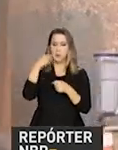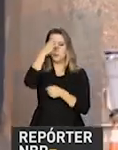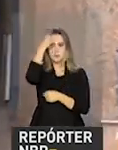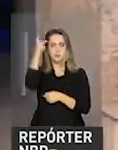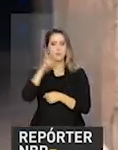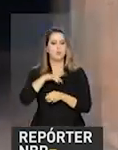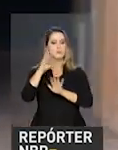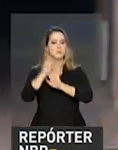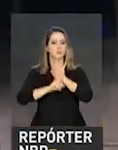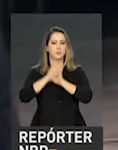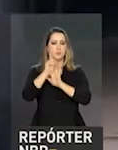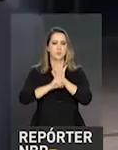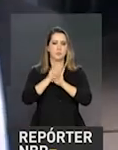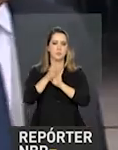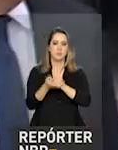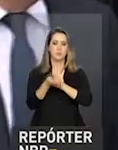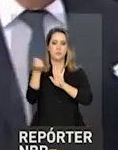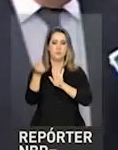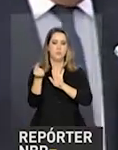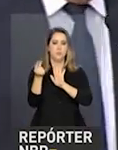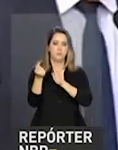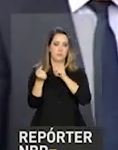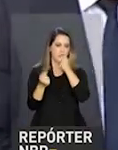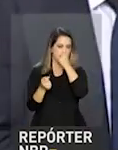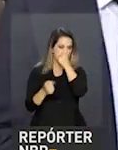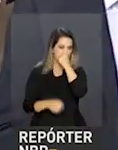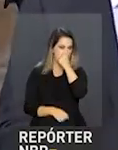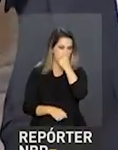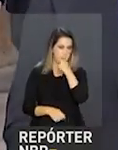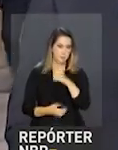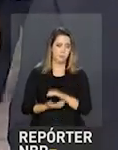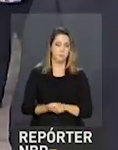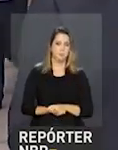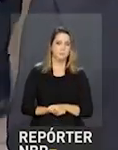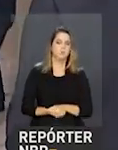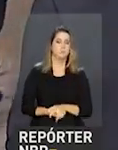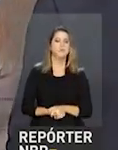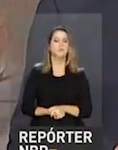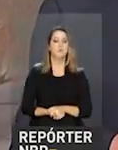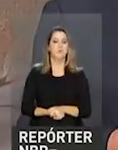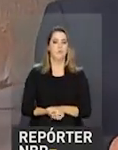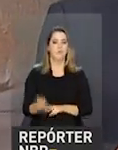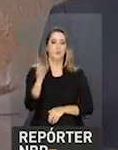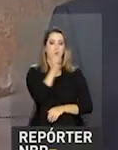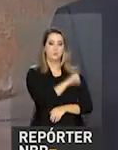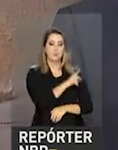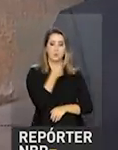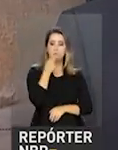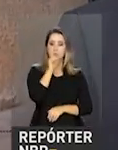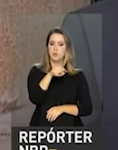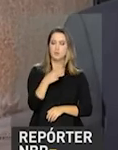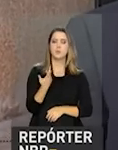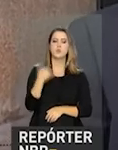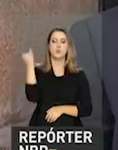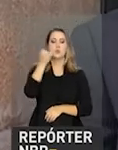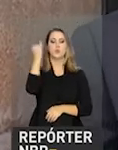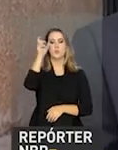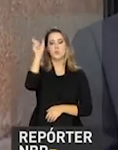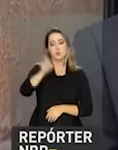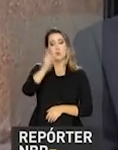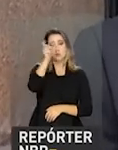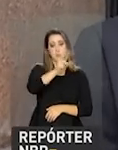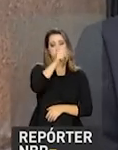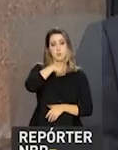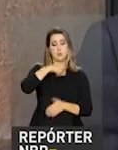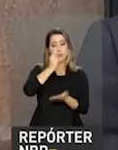tem direito ao saque do benefício. É importante destacar que os trabalhadores que tiveram